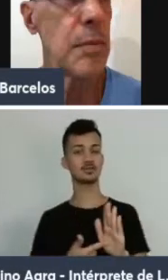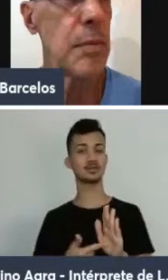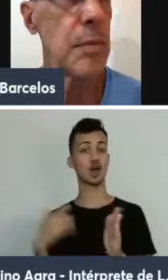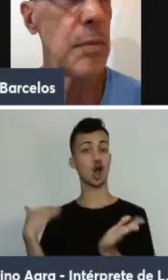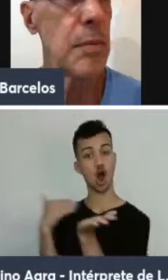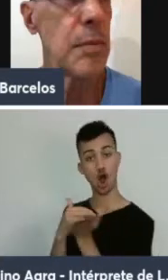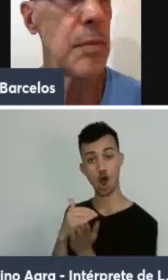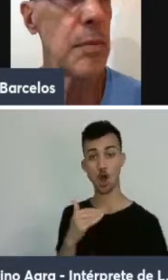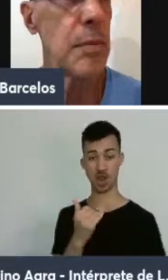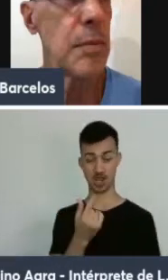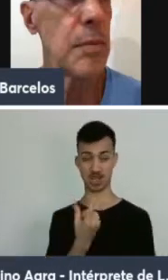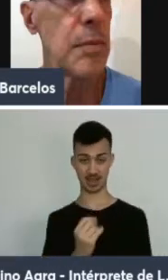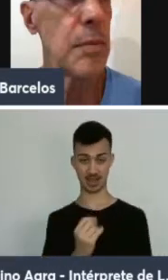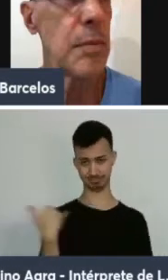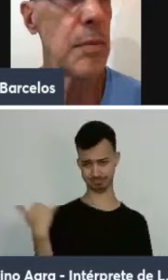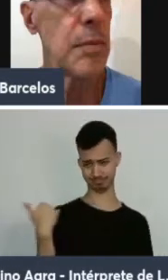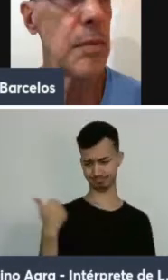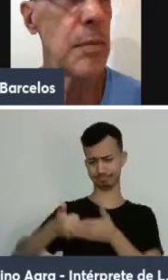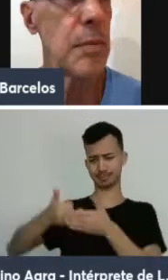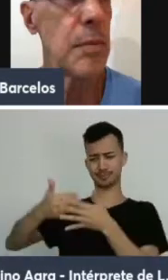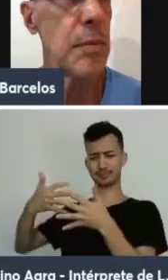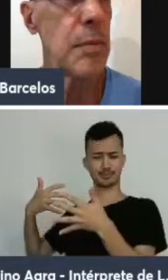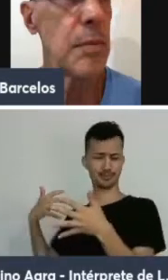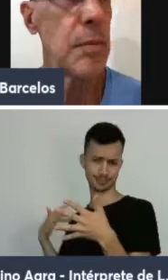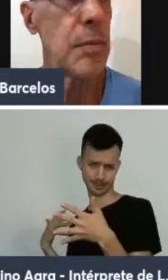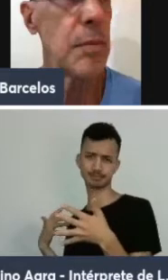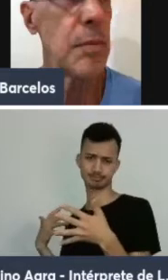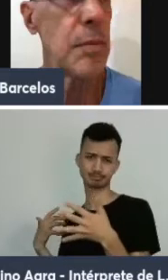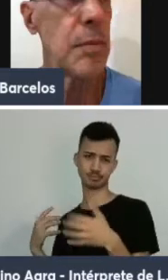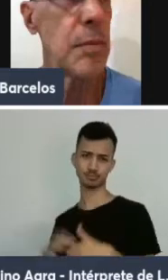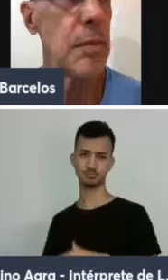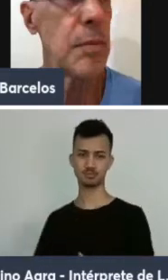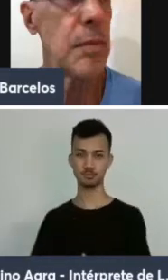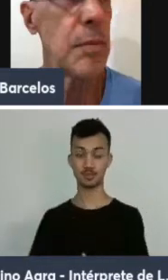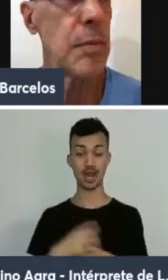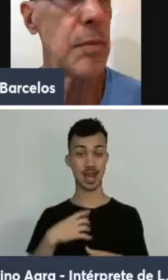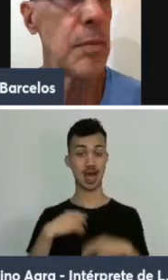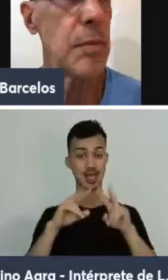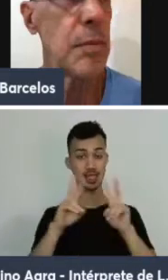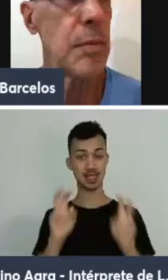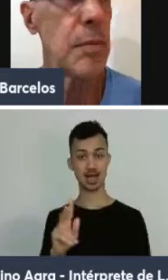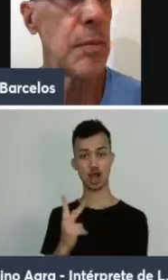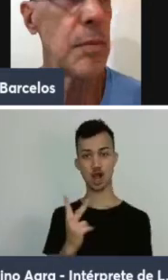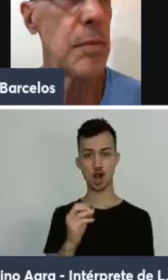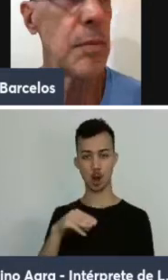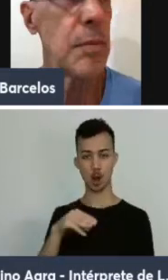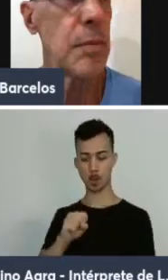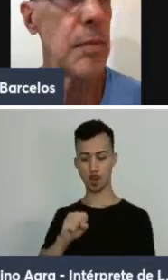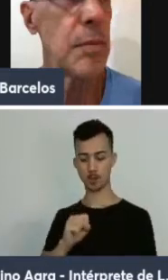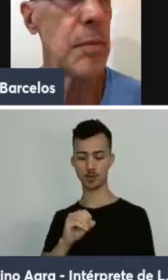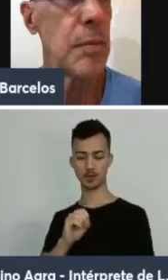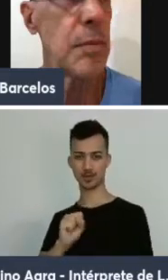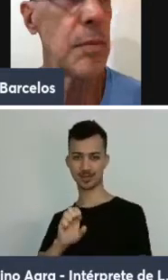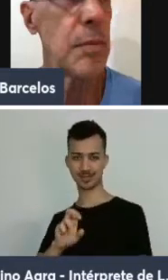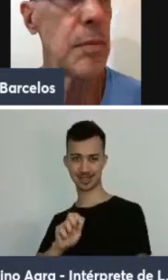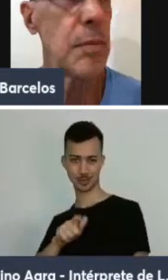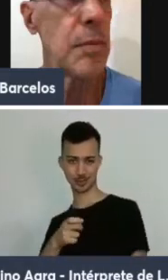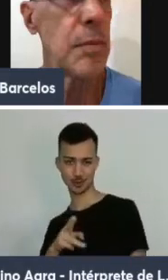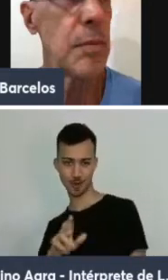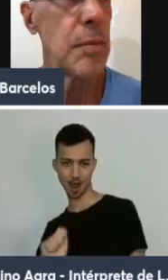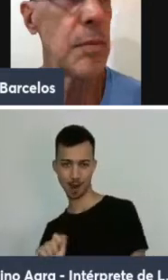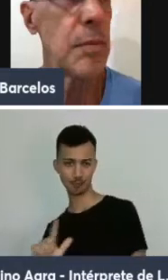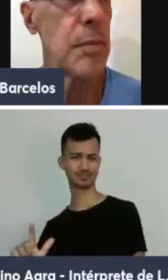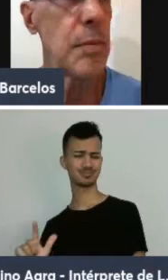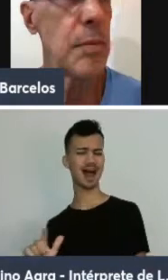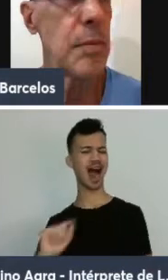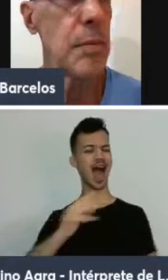questão homossexual, e na minha época, o termo era homossexual, não era LGBT, né?